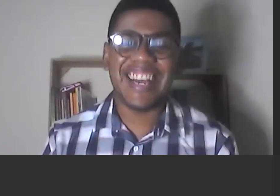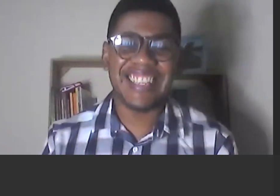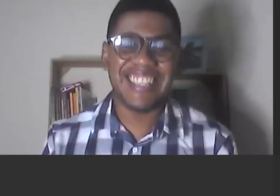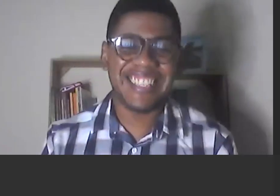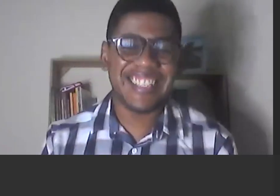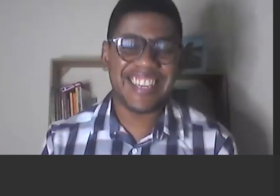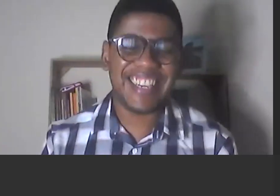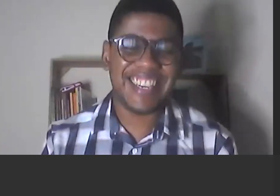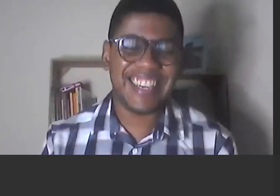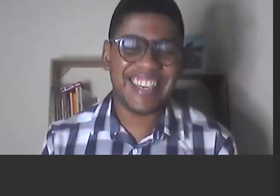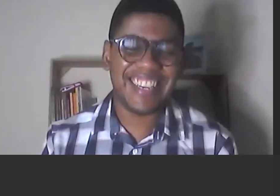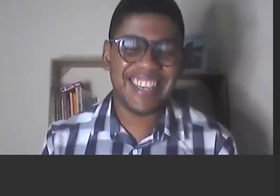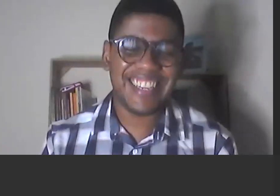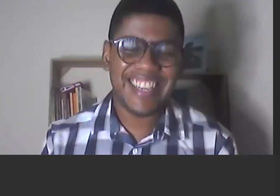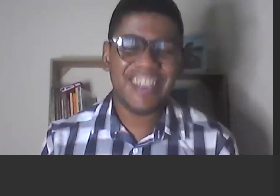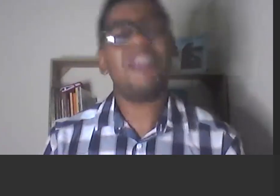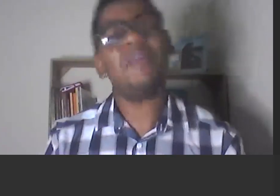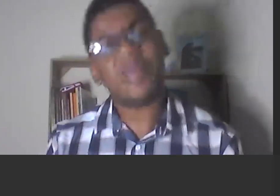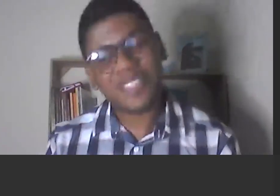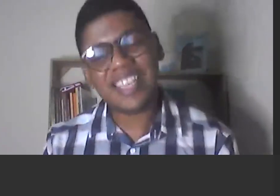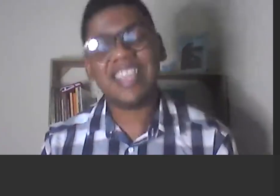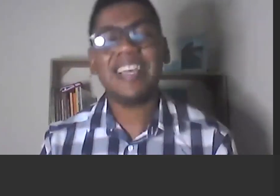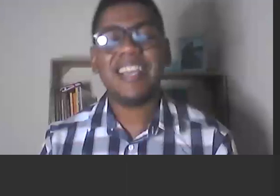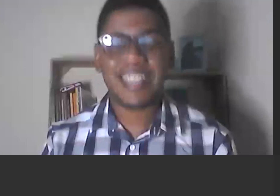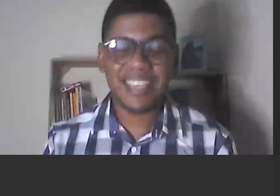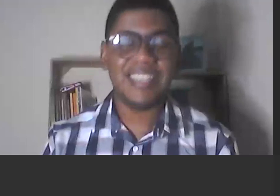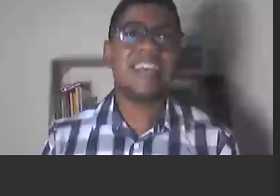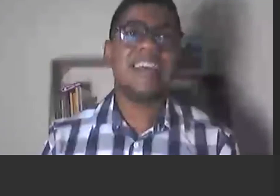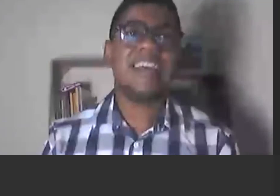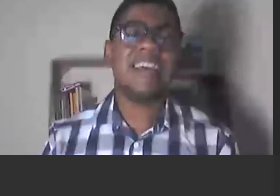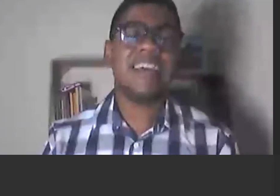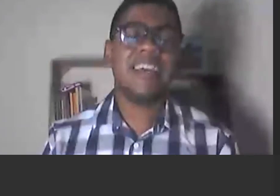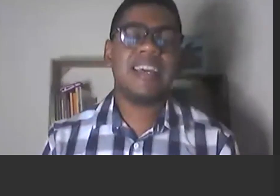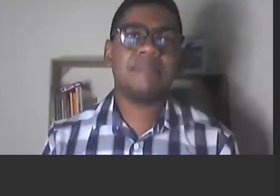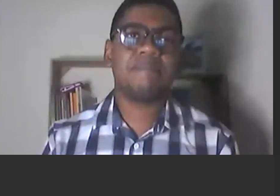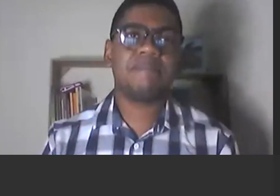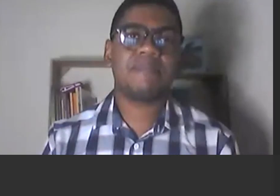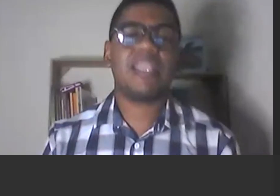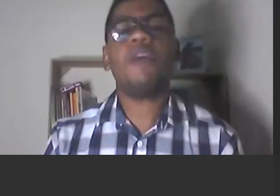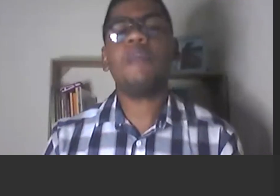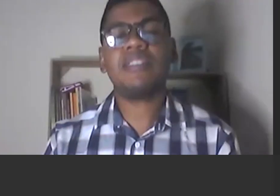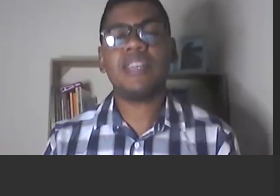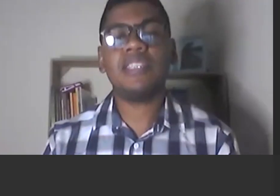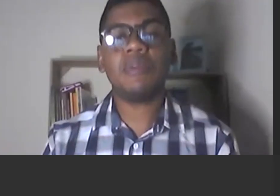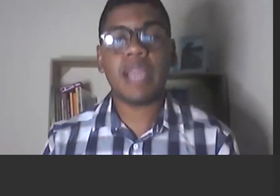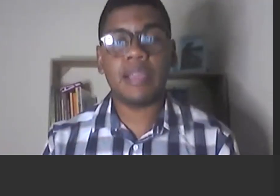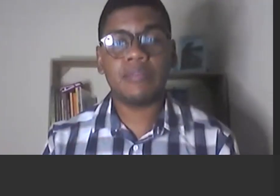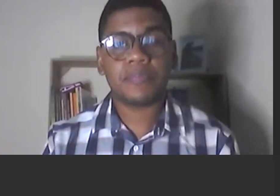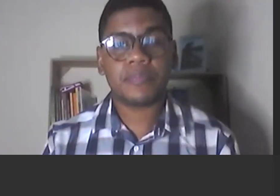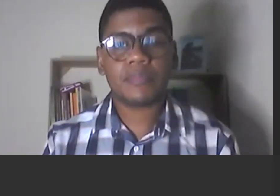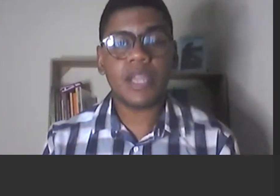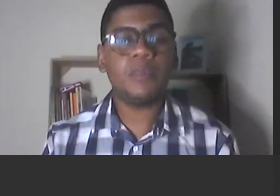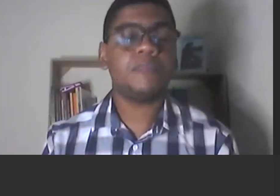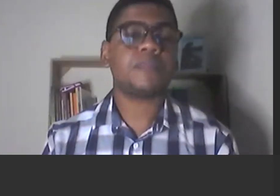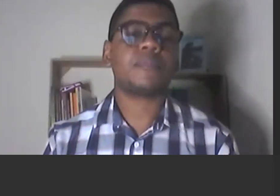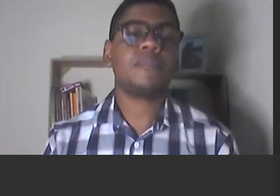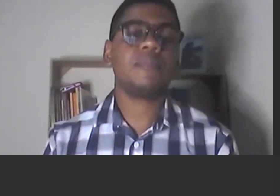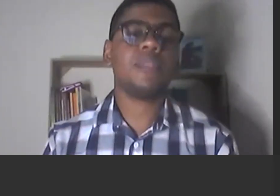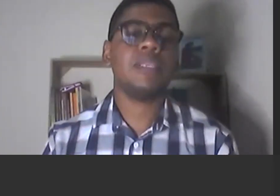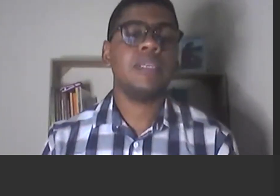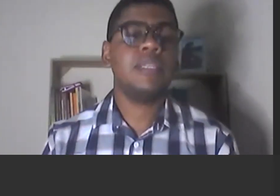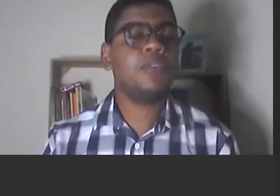É verdade, Letícia. Ou eu posso dizer que eu me afastei de alguém.